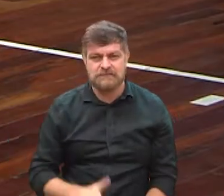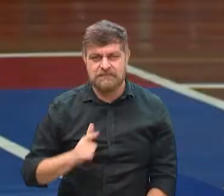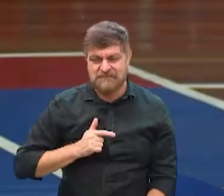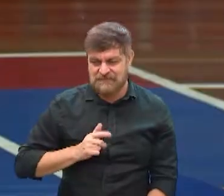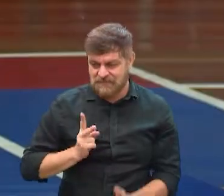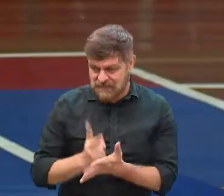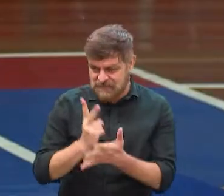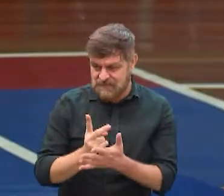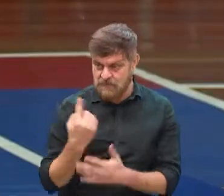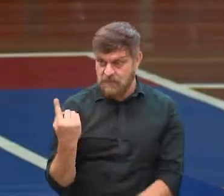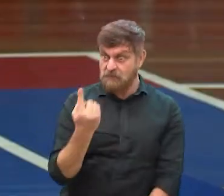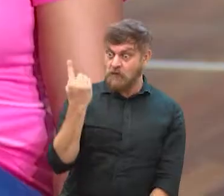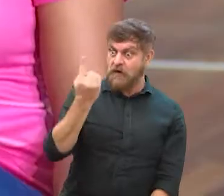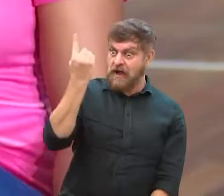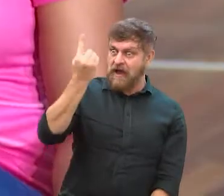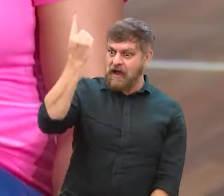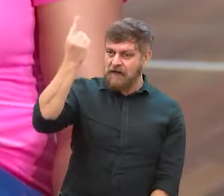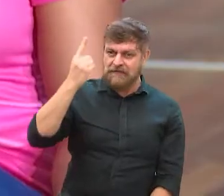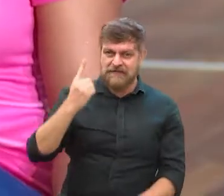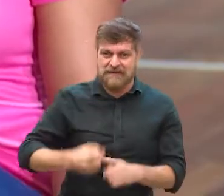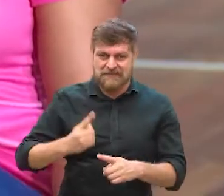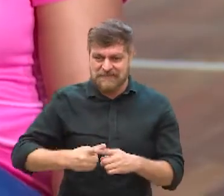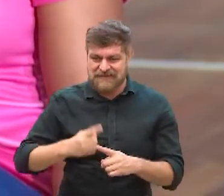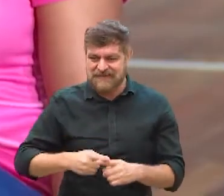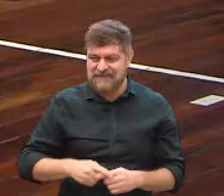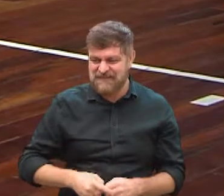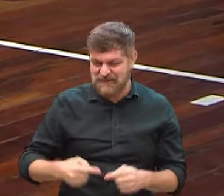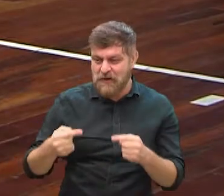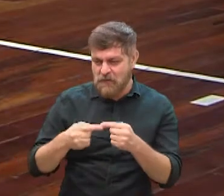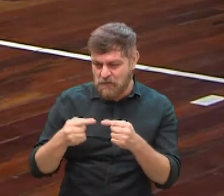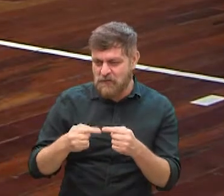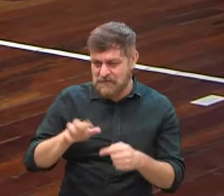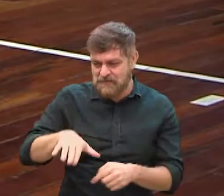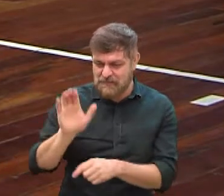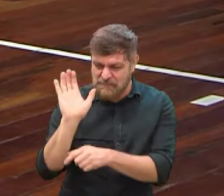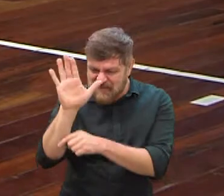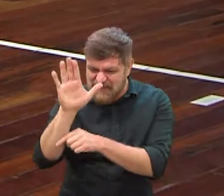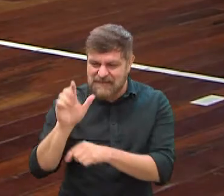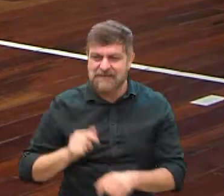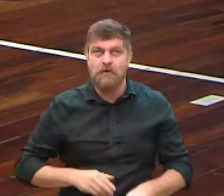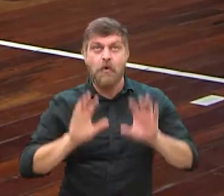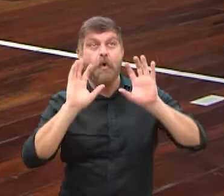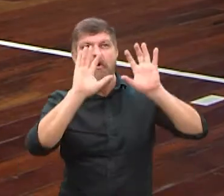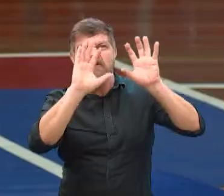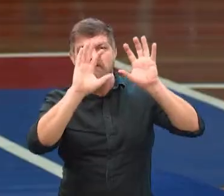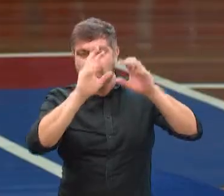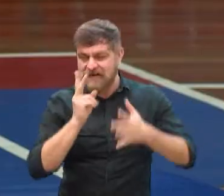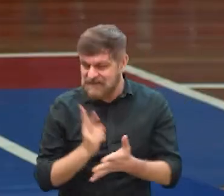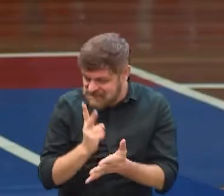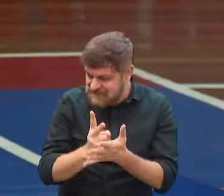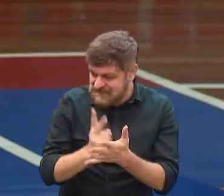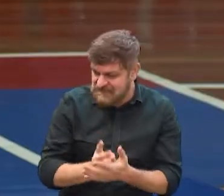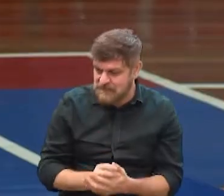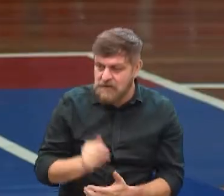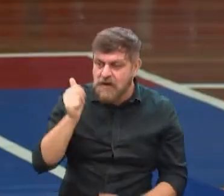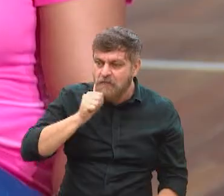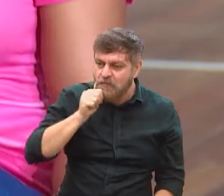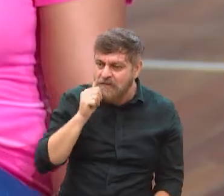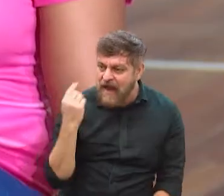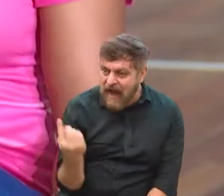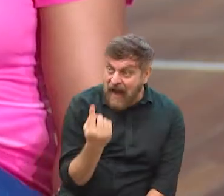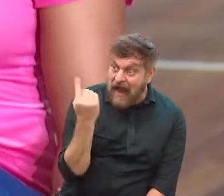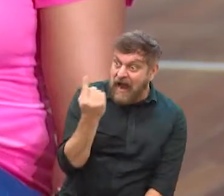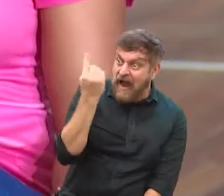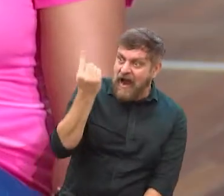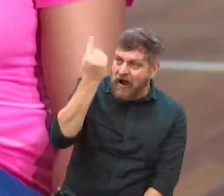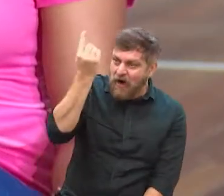mais alta da turma? Porque geralmente quem faz as atividades esportivas, começa pro vôlei, começa pro basquete, a altura tem muito a ver. Com